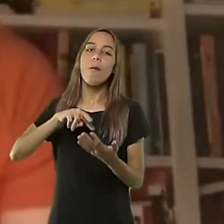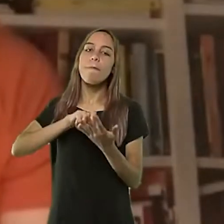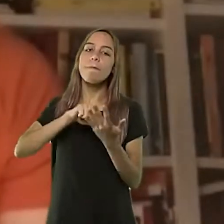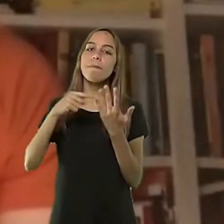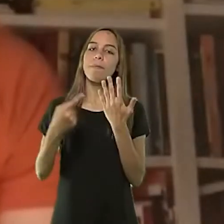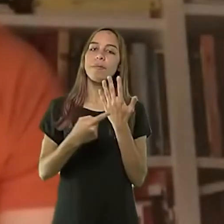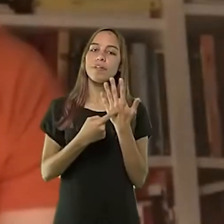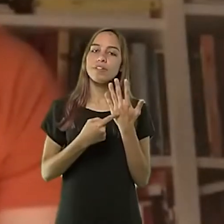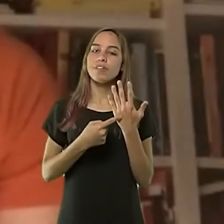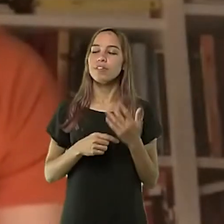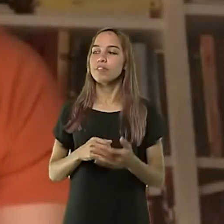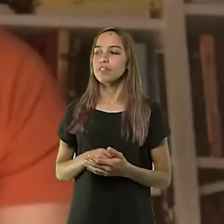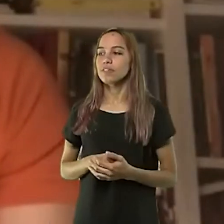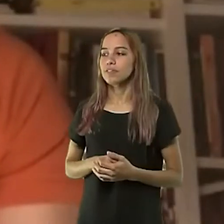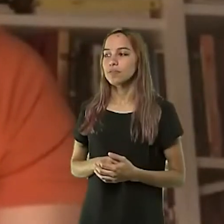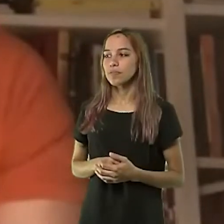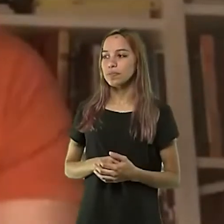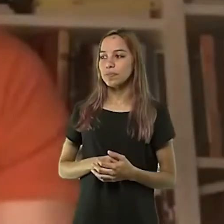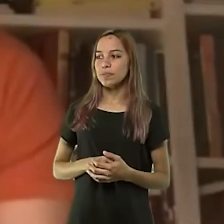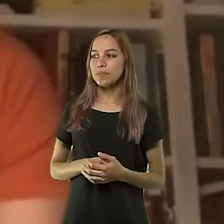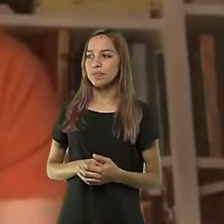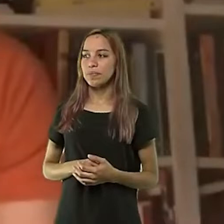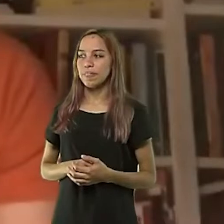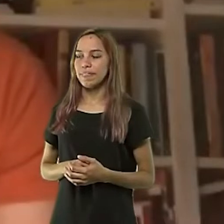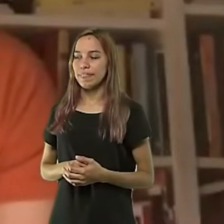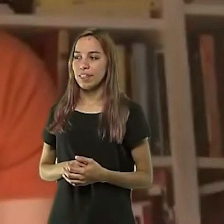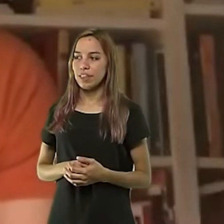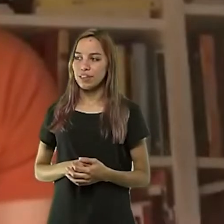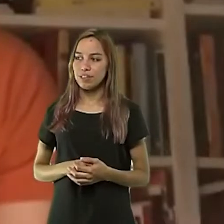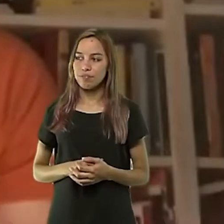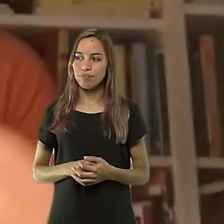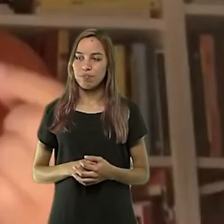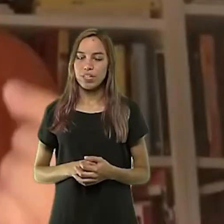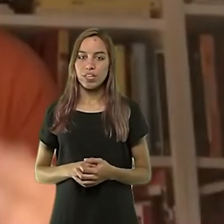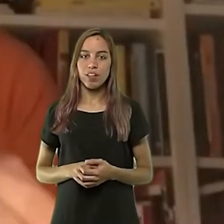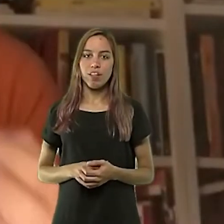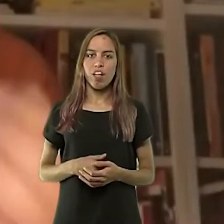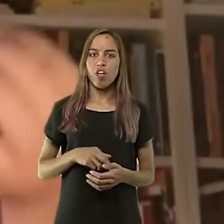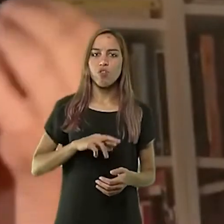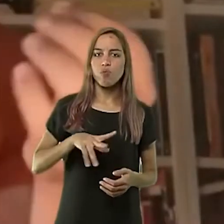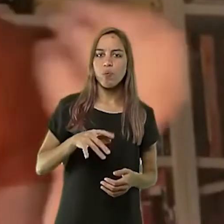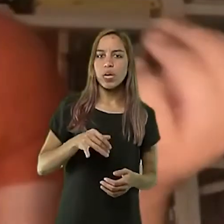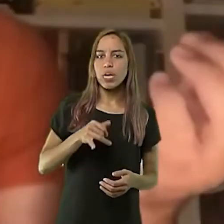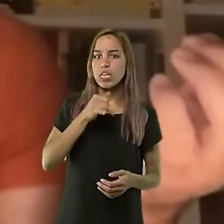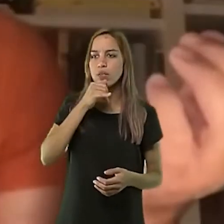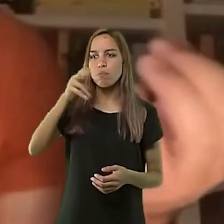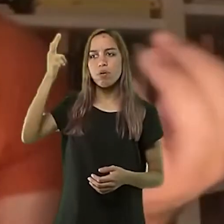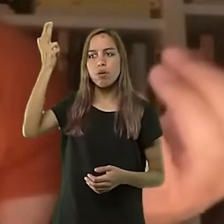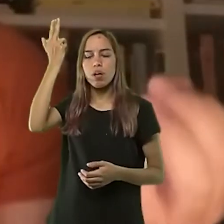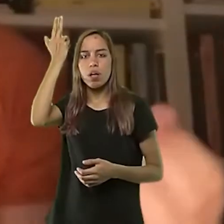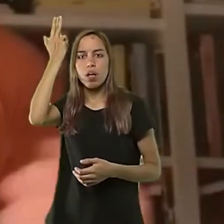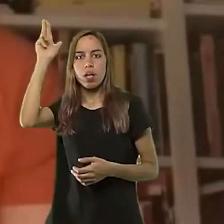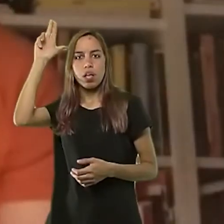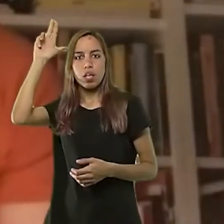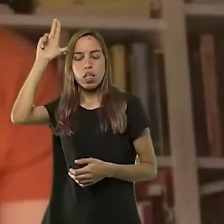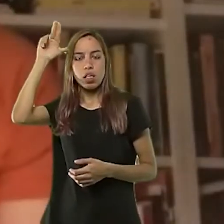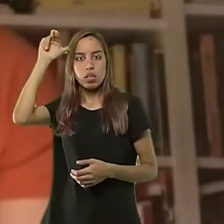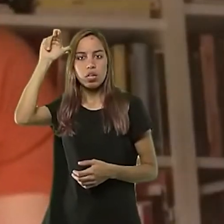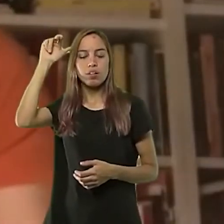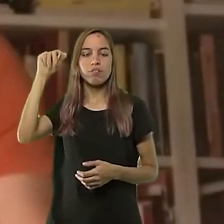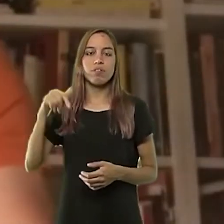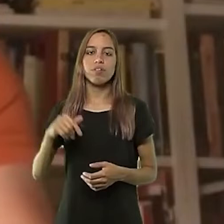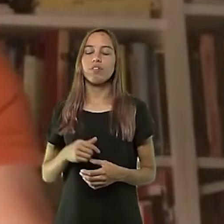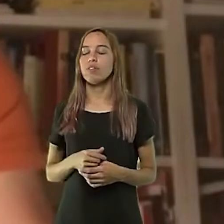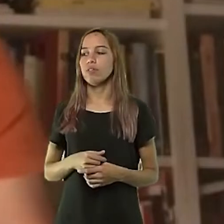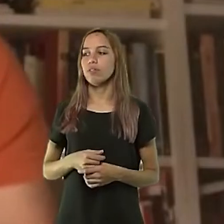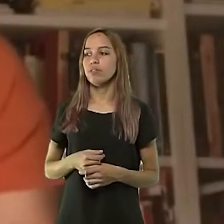portanto verão que são bodes e não cavalos. E portanto o que acontecia, e que depois